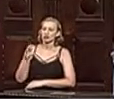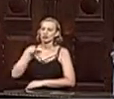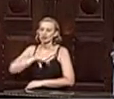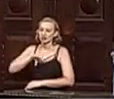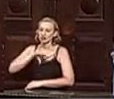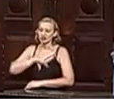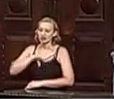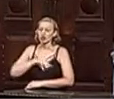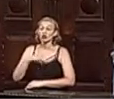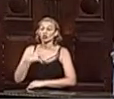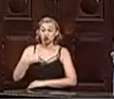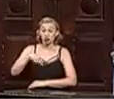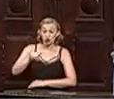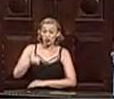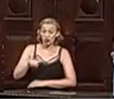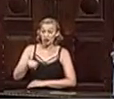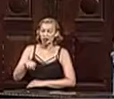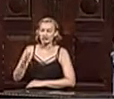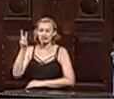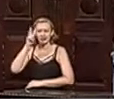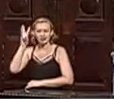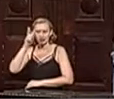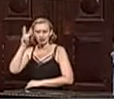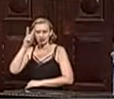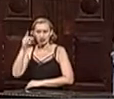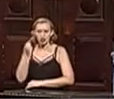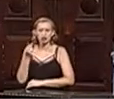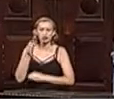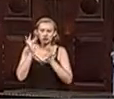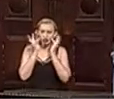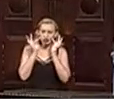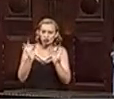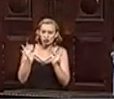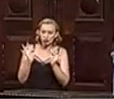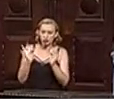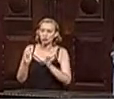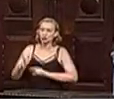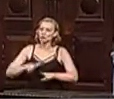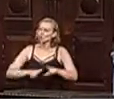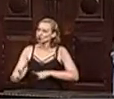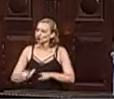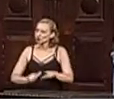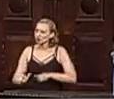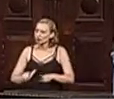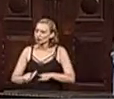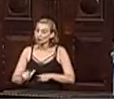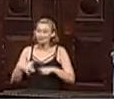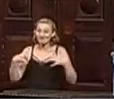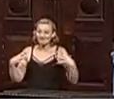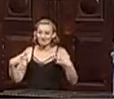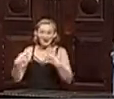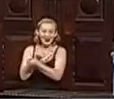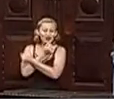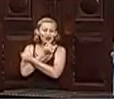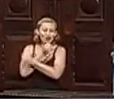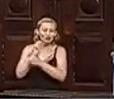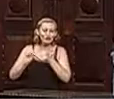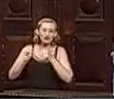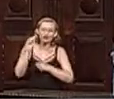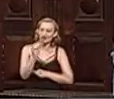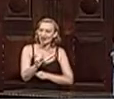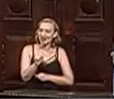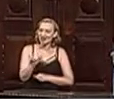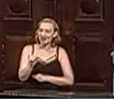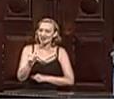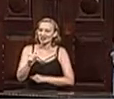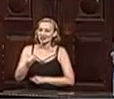São Januário durante a terça-feira e pude testemunhar um trabalho espetacular que foi feito para garantir